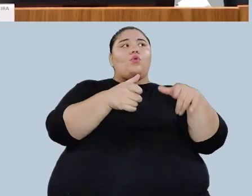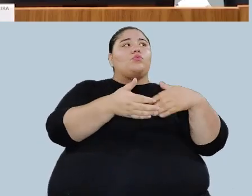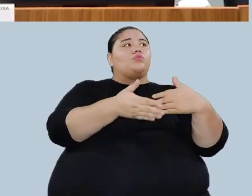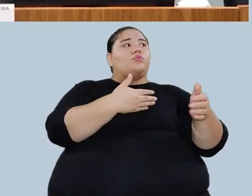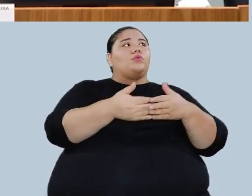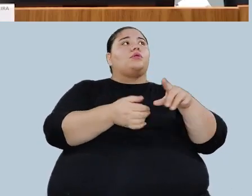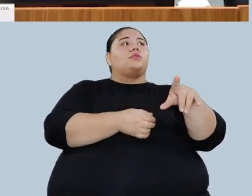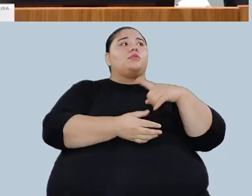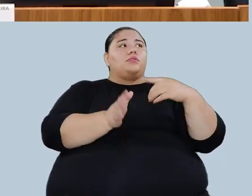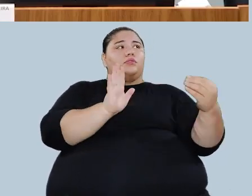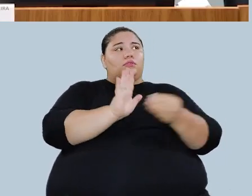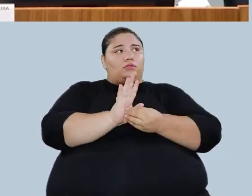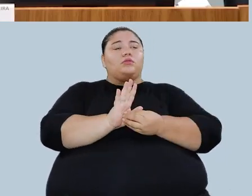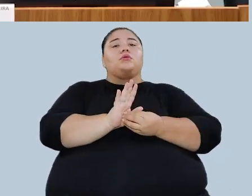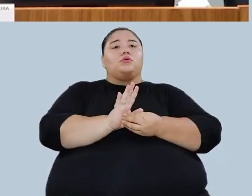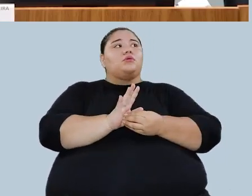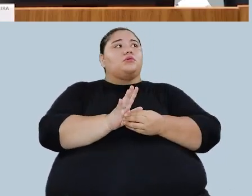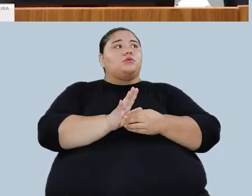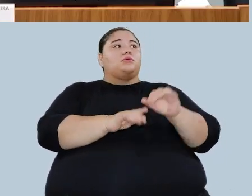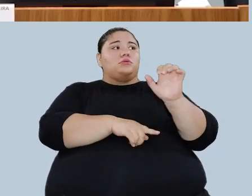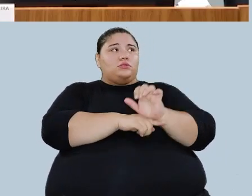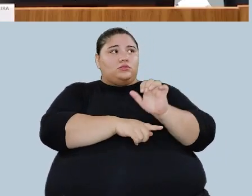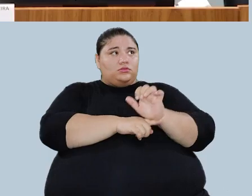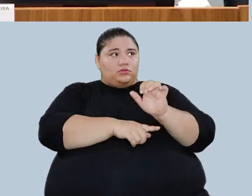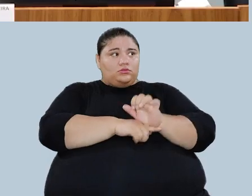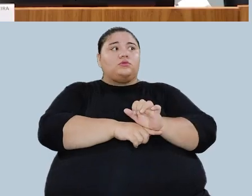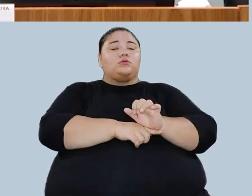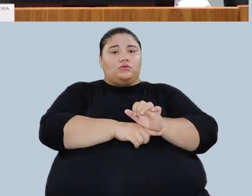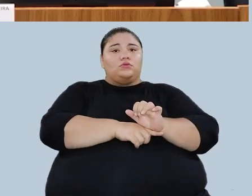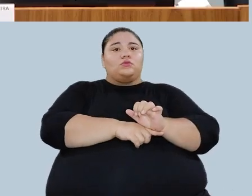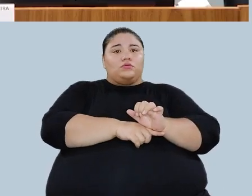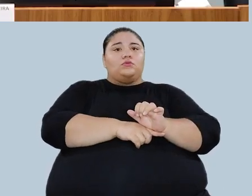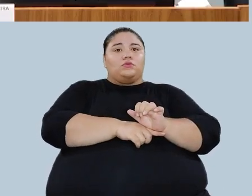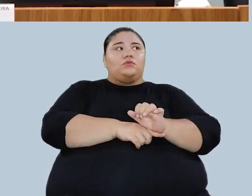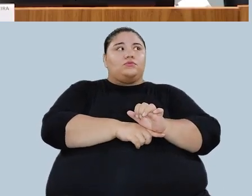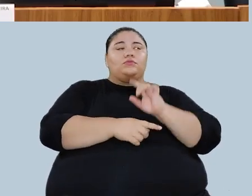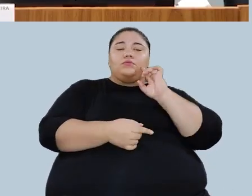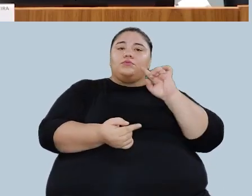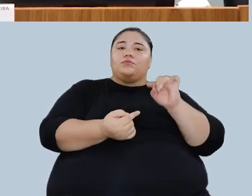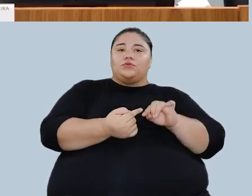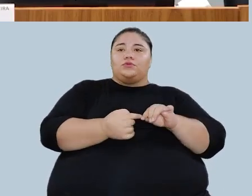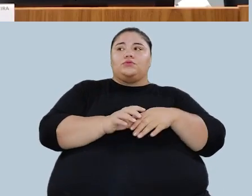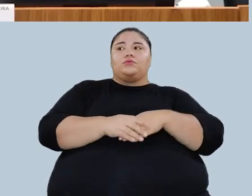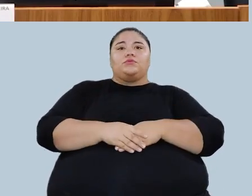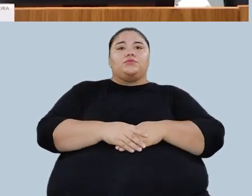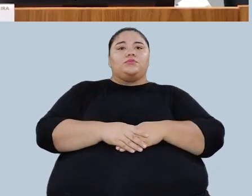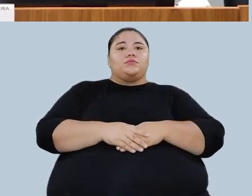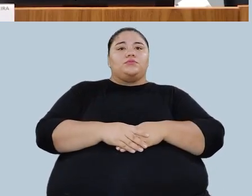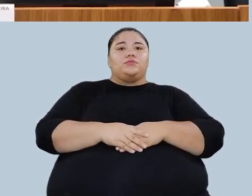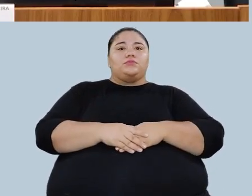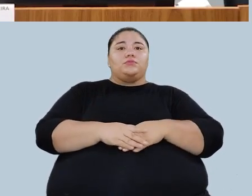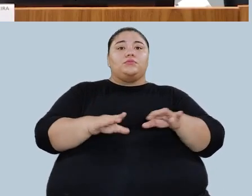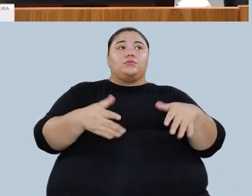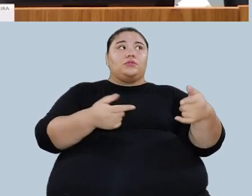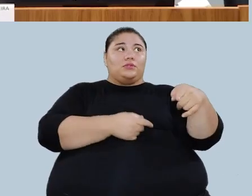aquela alíquota será o somatório da alíquota estadual mais a alíquota municipal de destino, né? Então, nesse